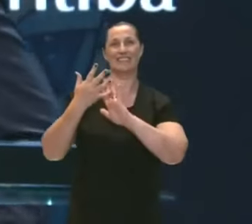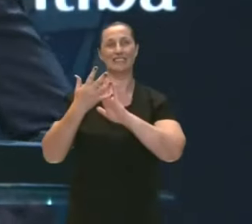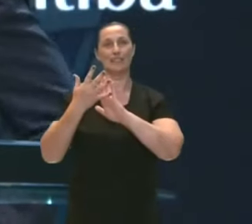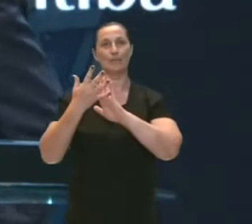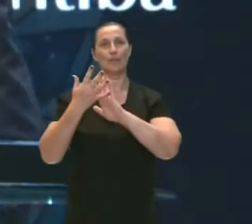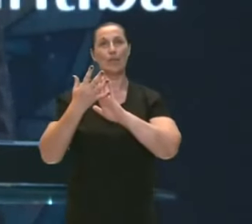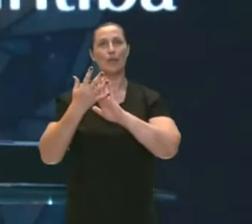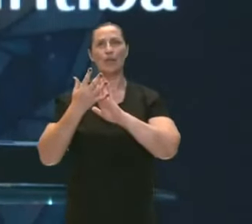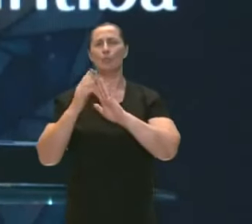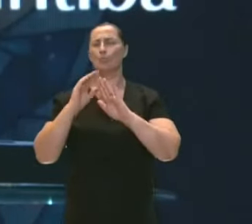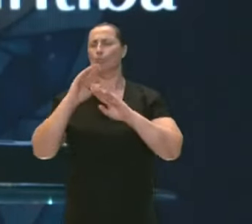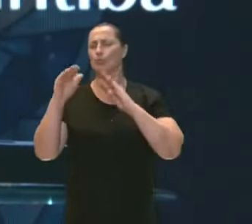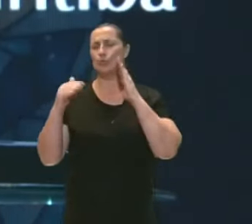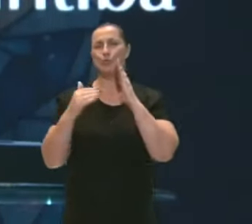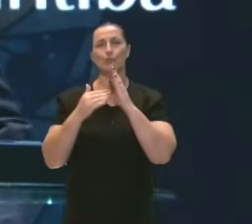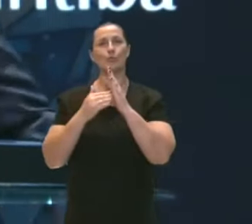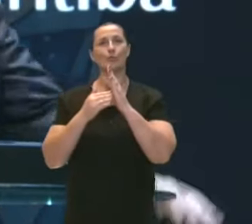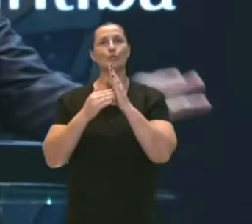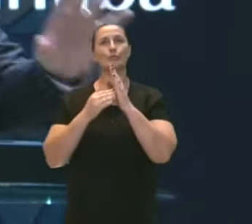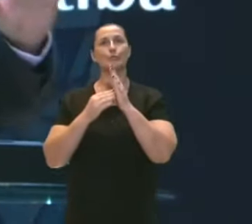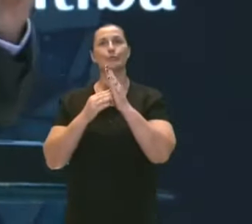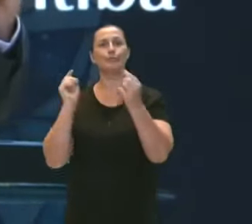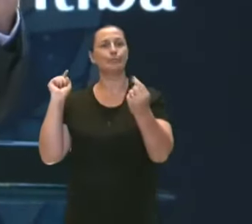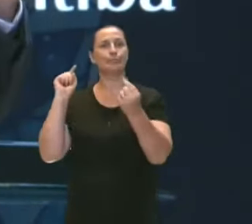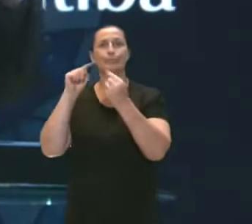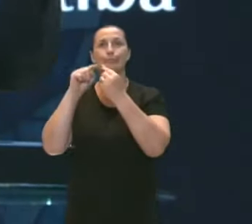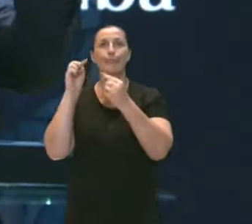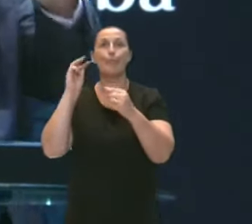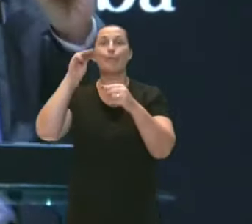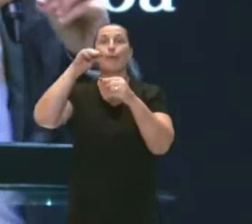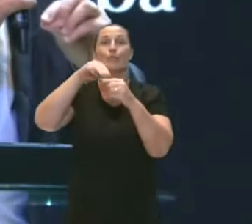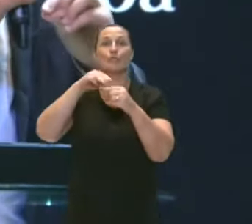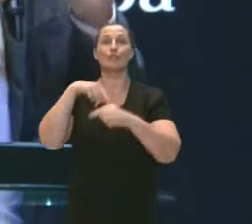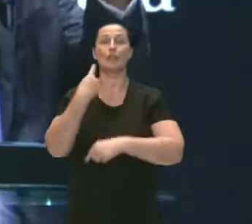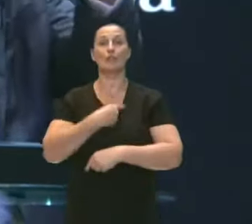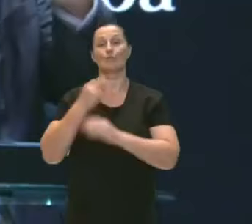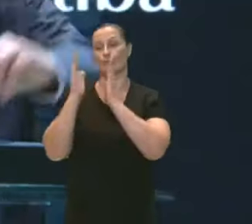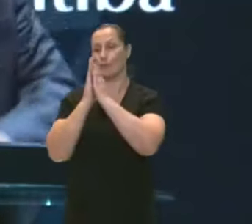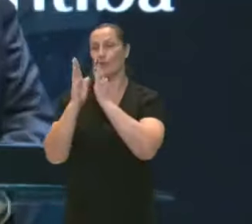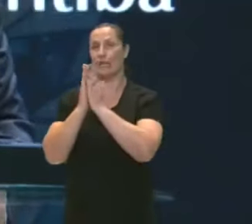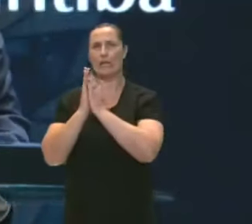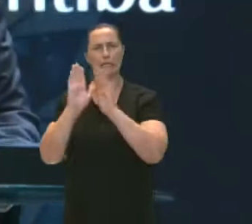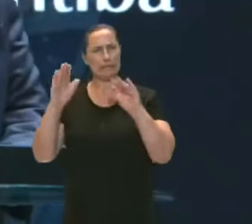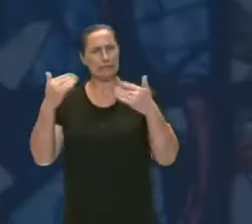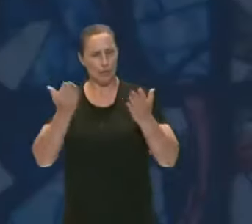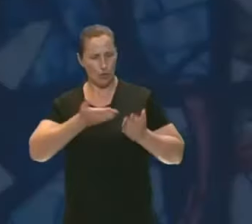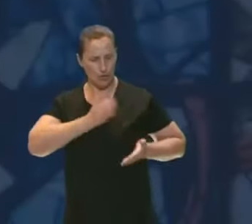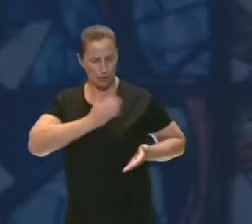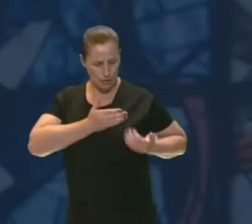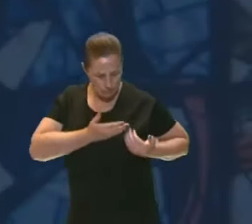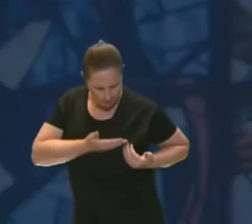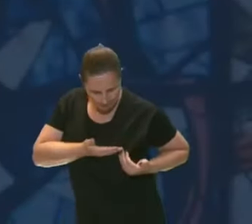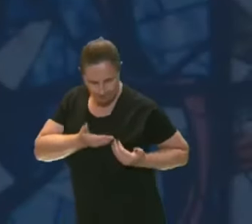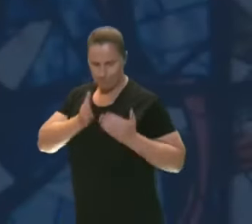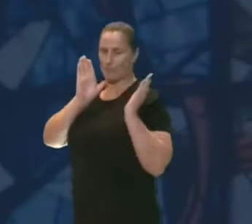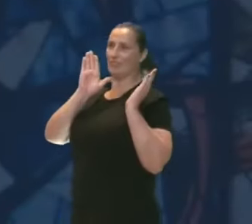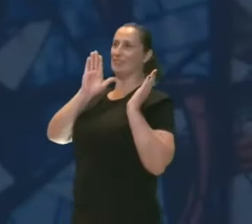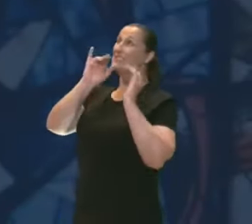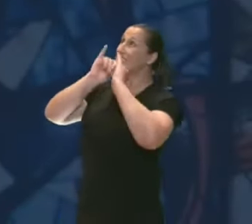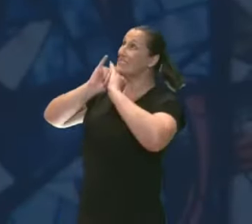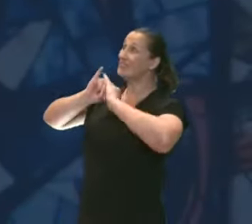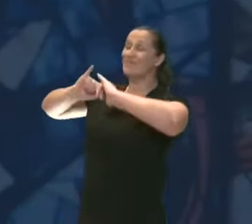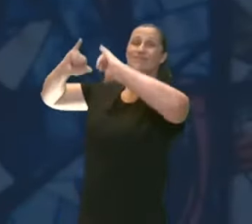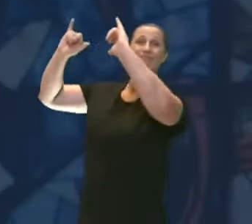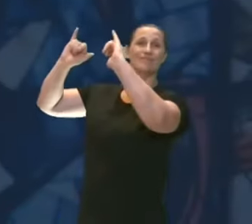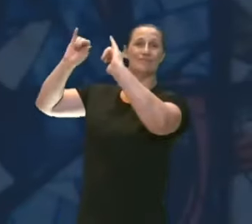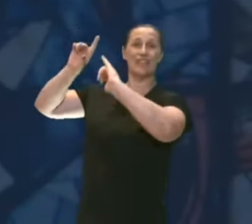vamos orar agora. Então coloca aí teu coração, derrama na presença do Senhor, que é aquele